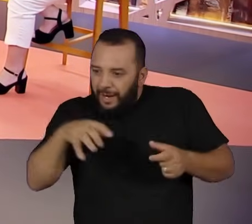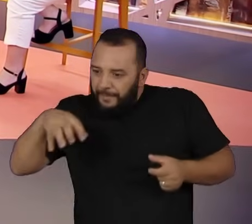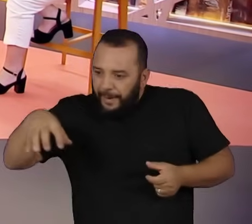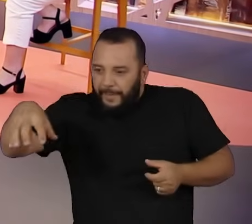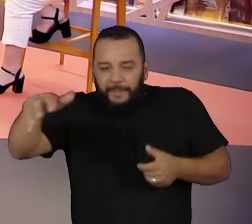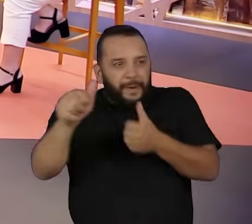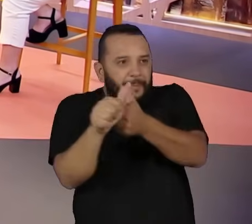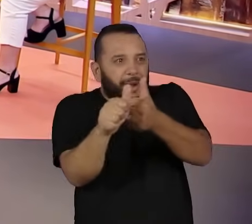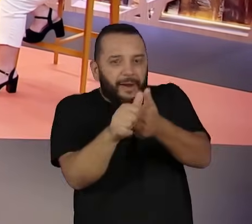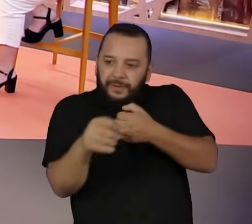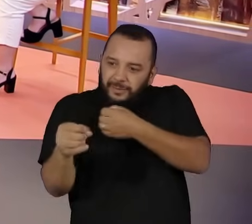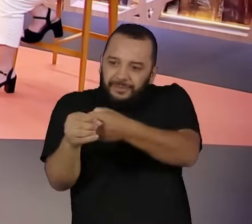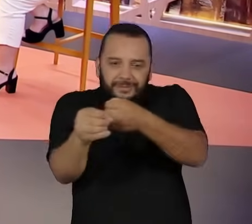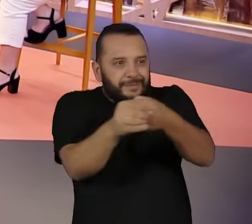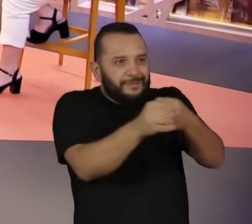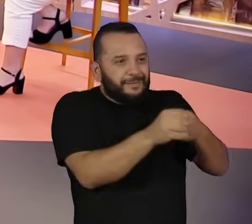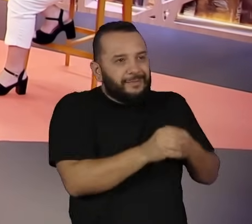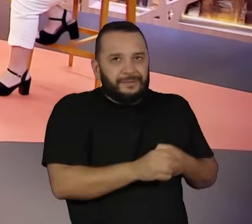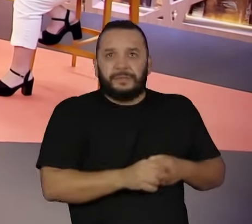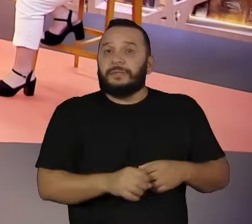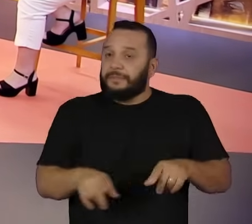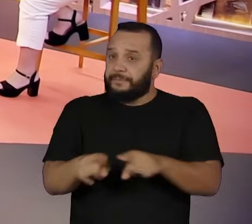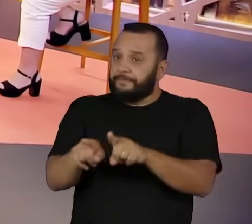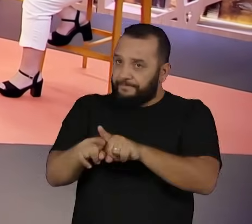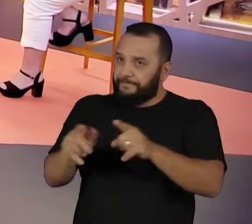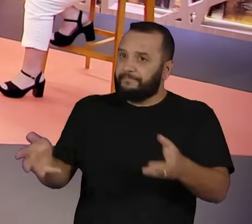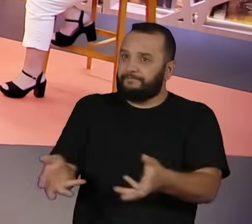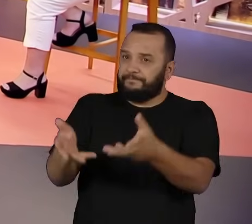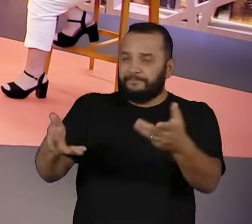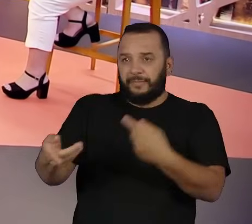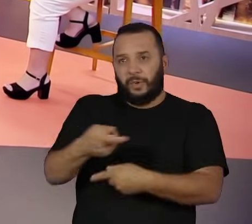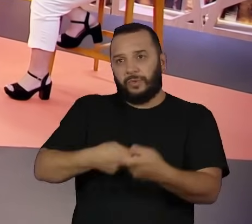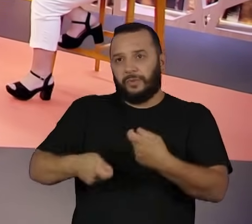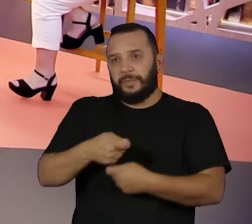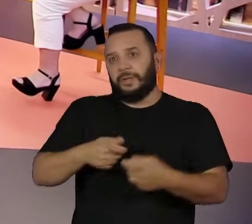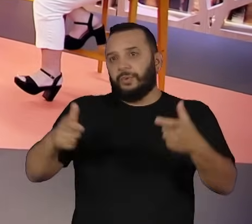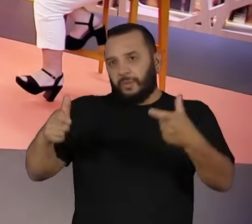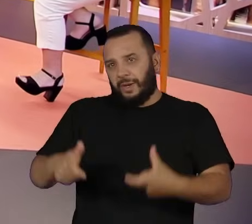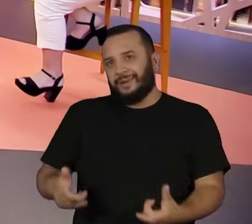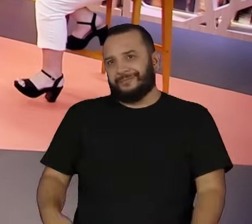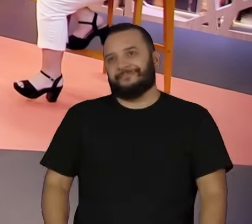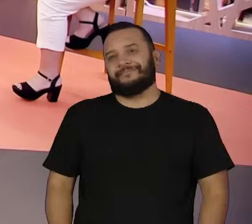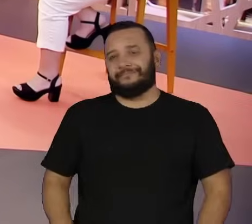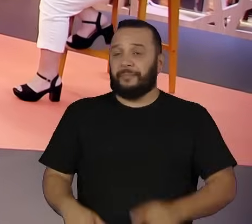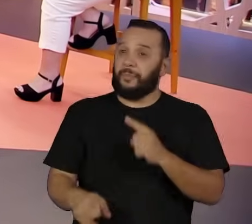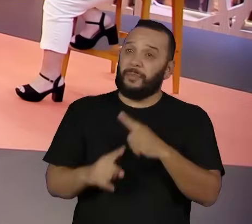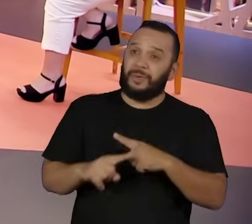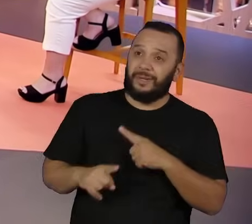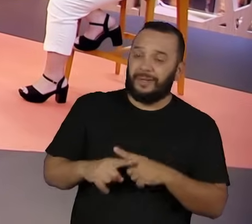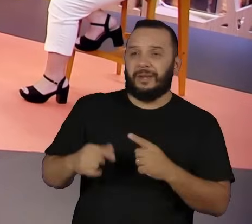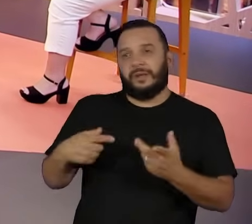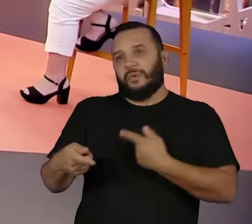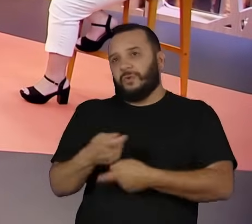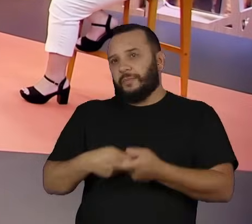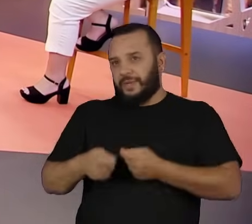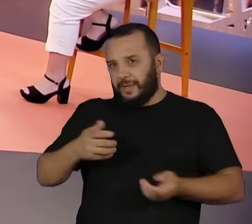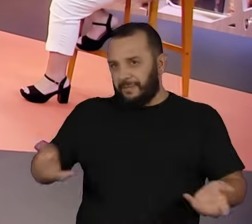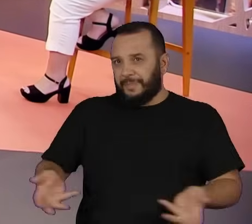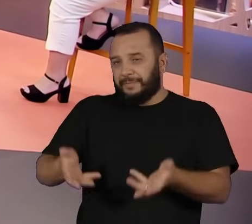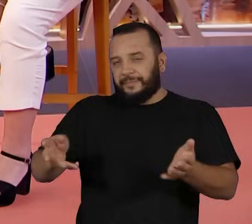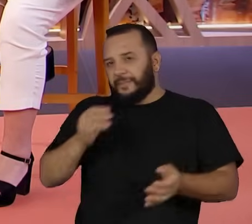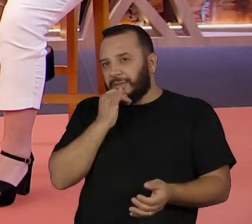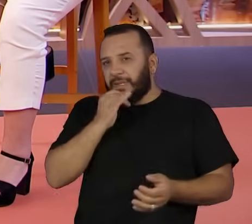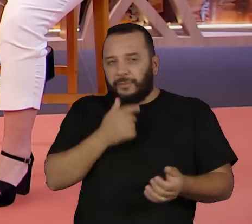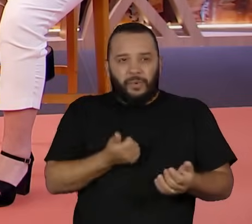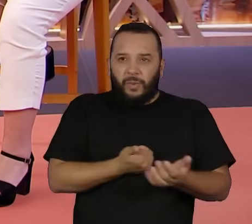do bairro, né? Que incentiva também a economia local, porque né, ela acaba sendo aquecida, então a gente compra